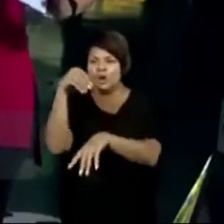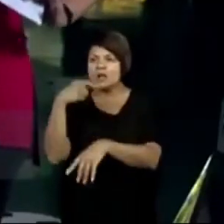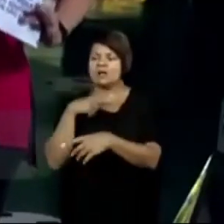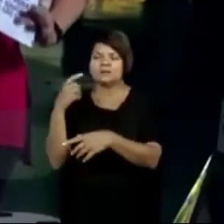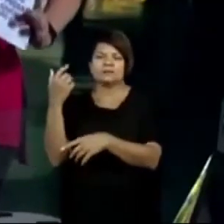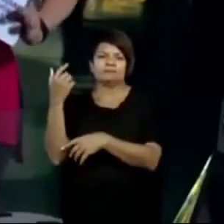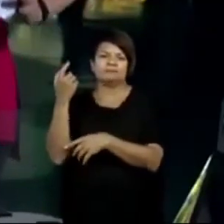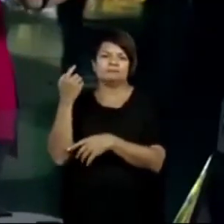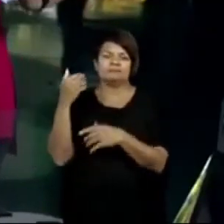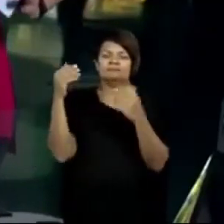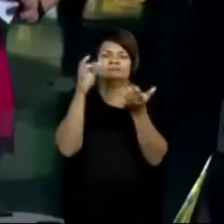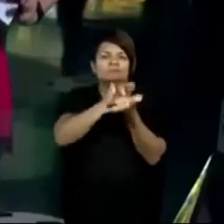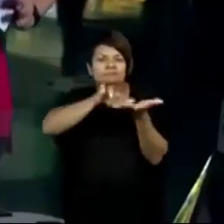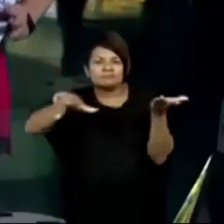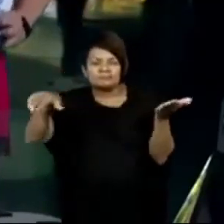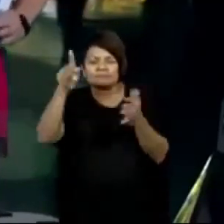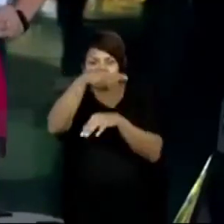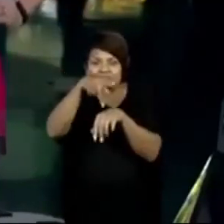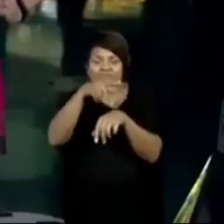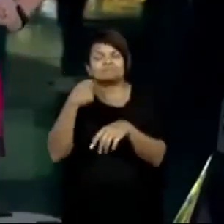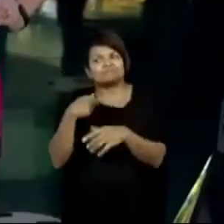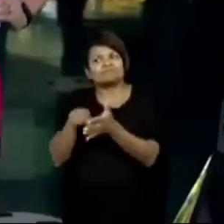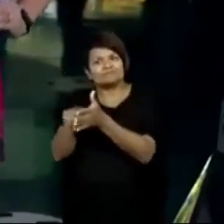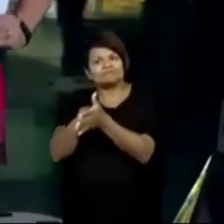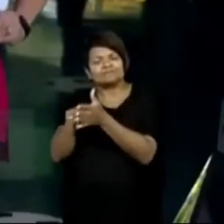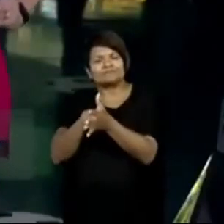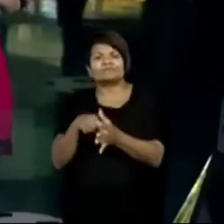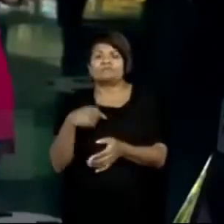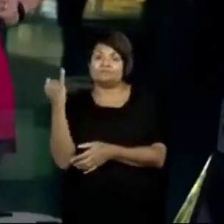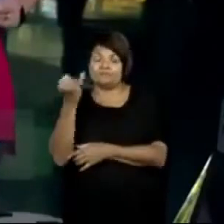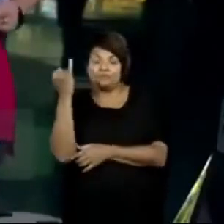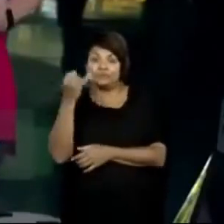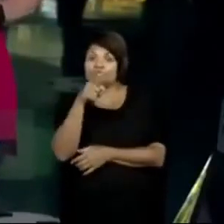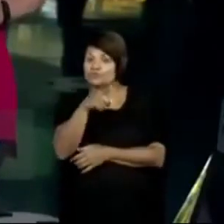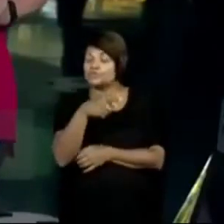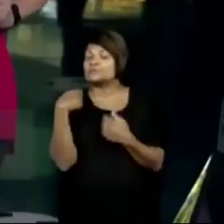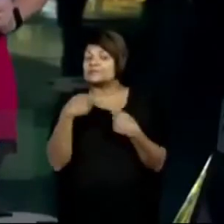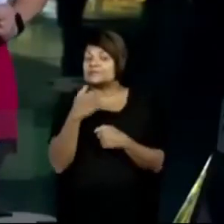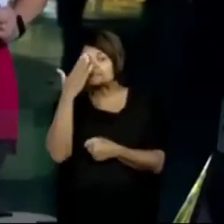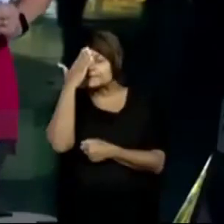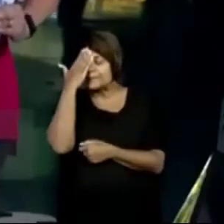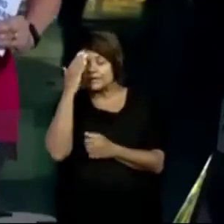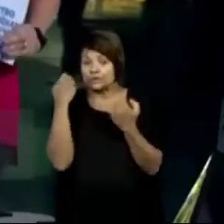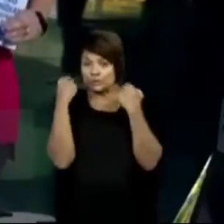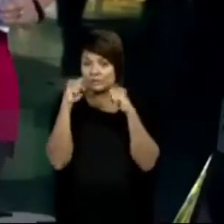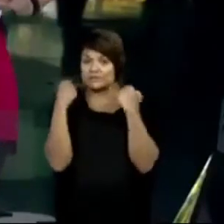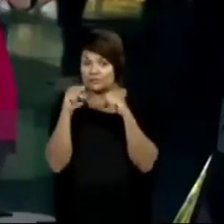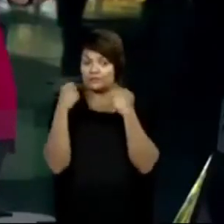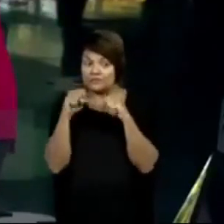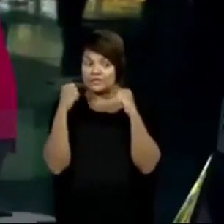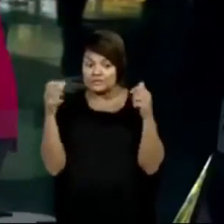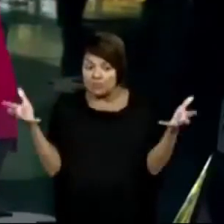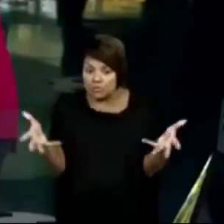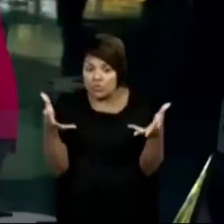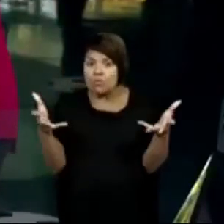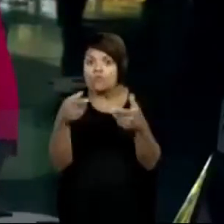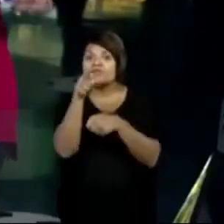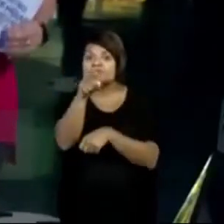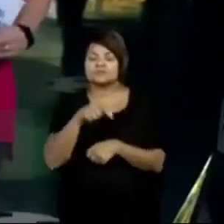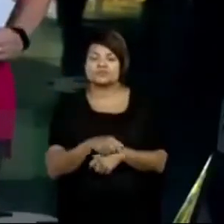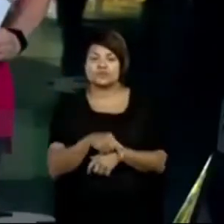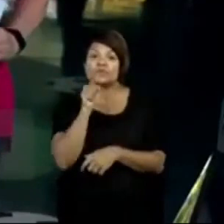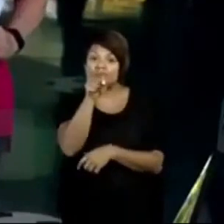derrota, mas o importante é que vocês saibam que a educação física, ela promove isso, né? Ela promove que